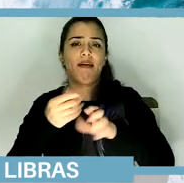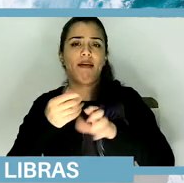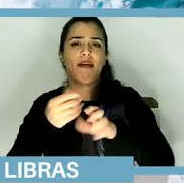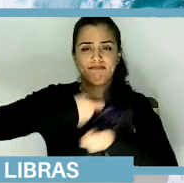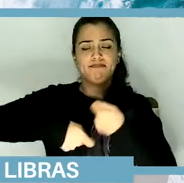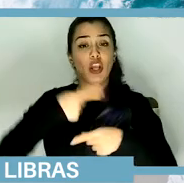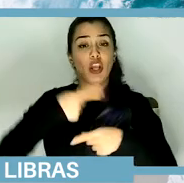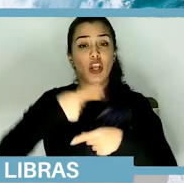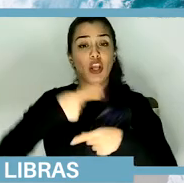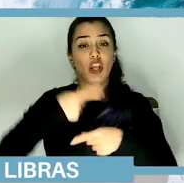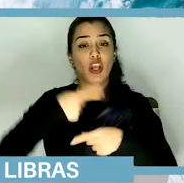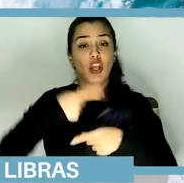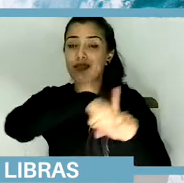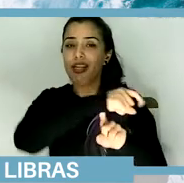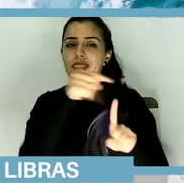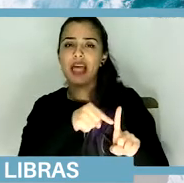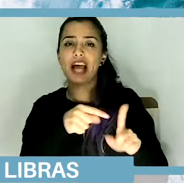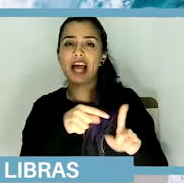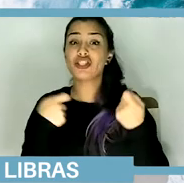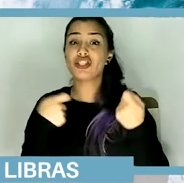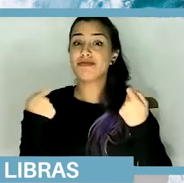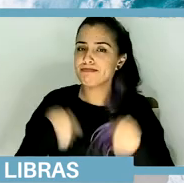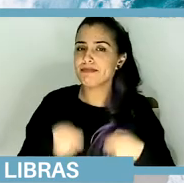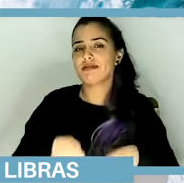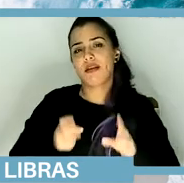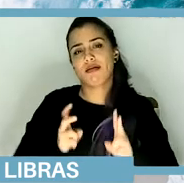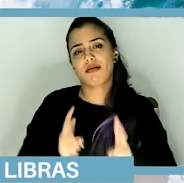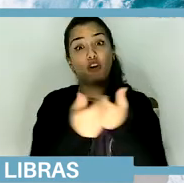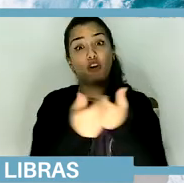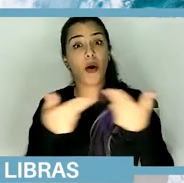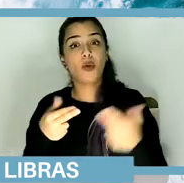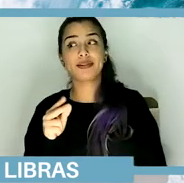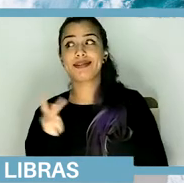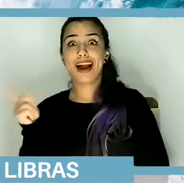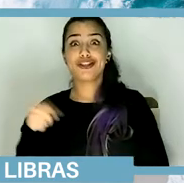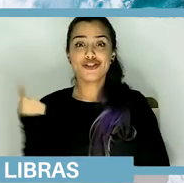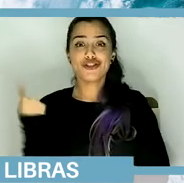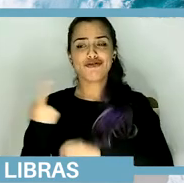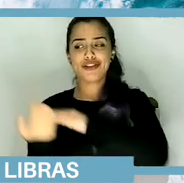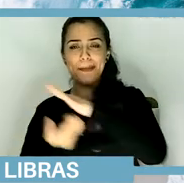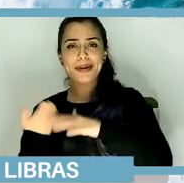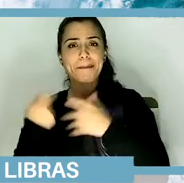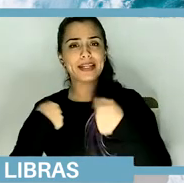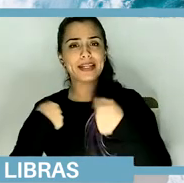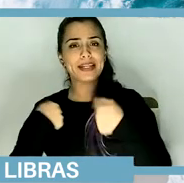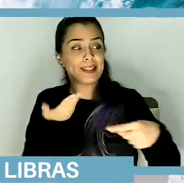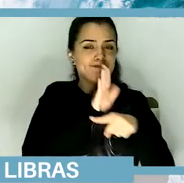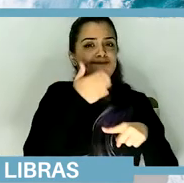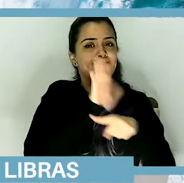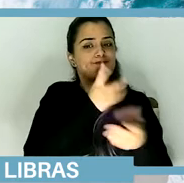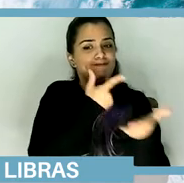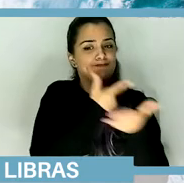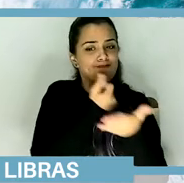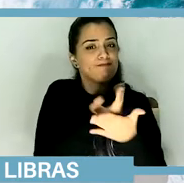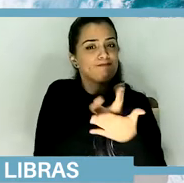muito forte né empreender a resolver um problema e a outra coisa é que empreender também é a o tempo todo